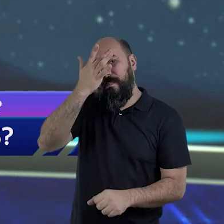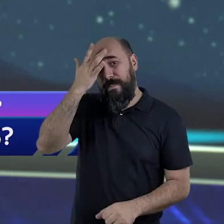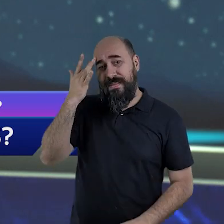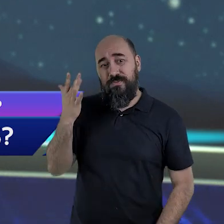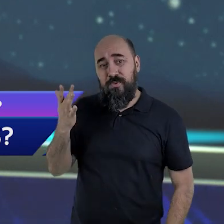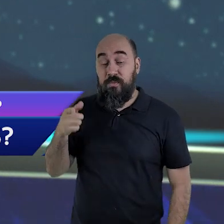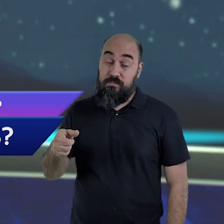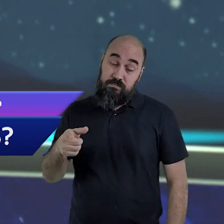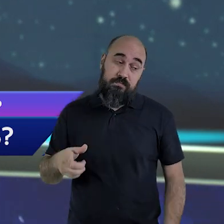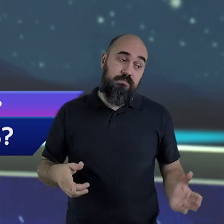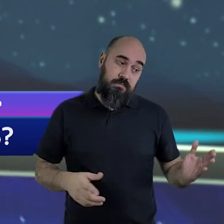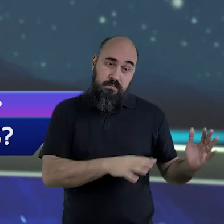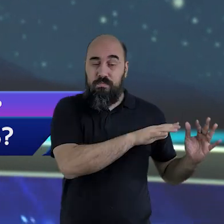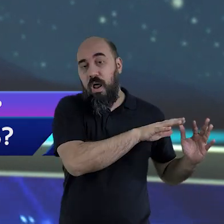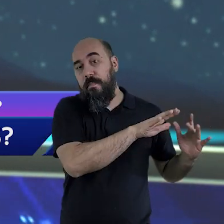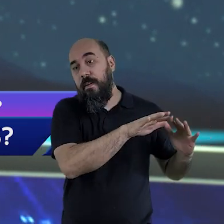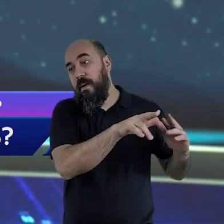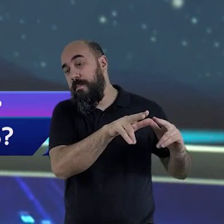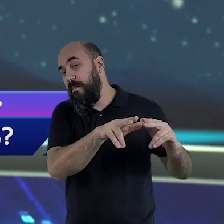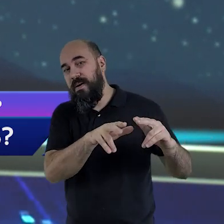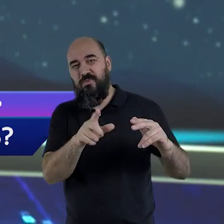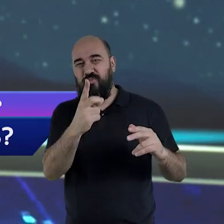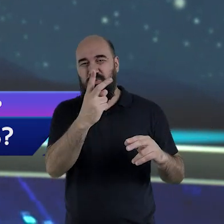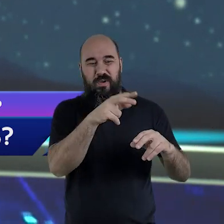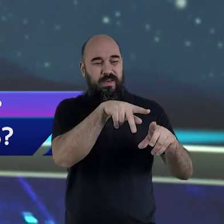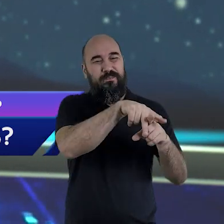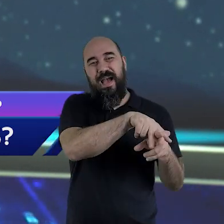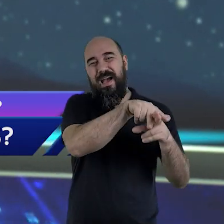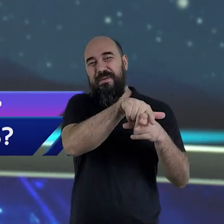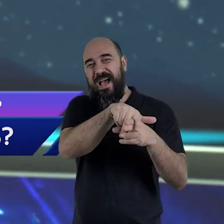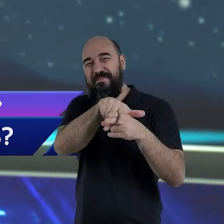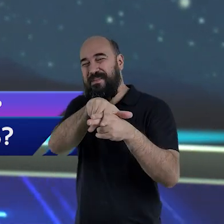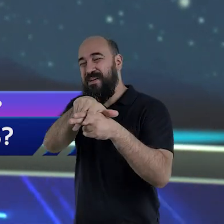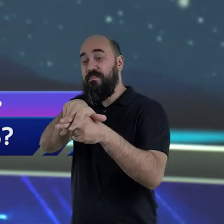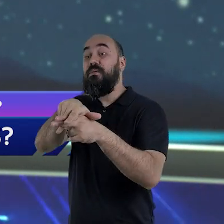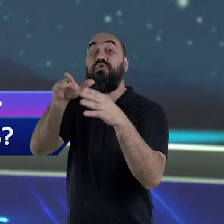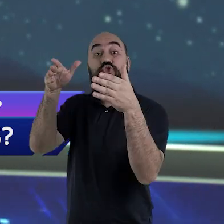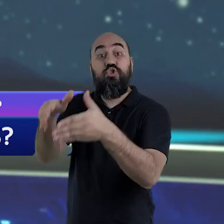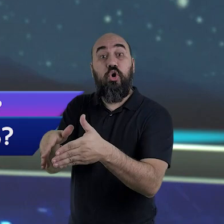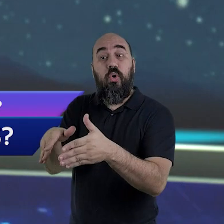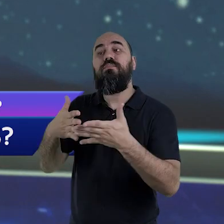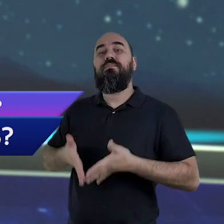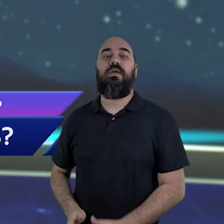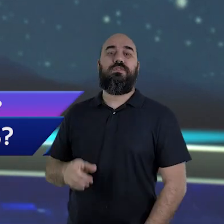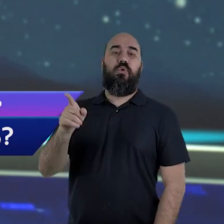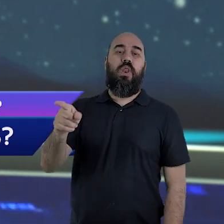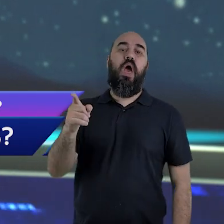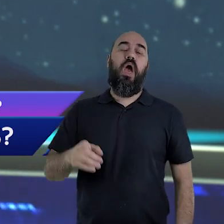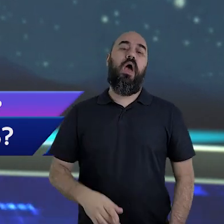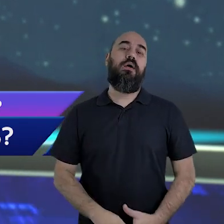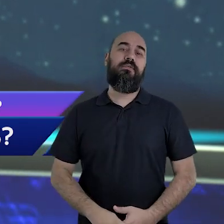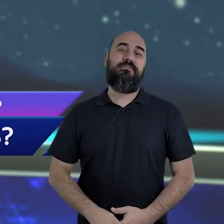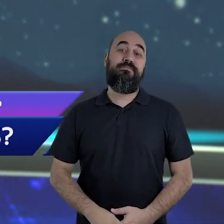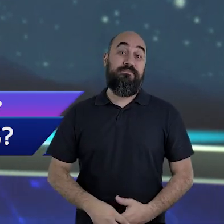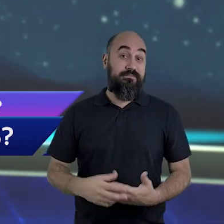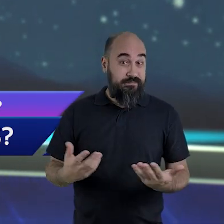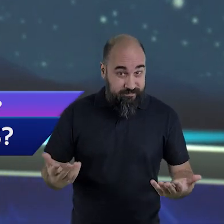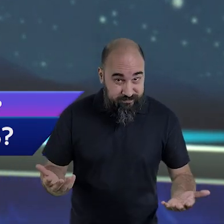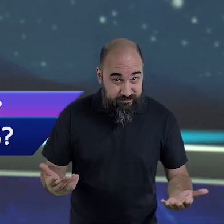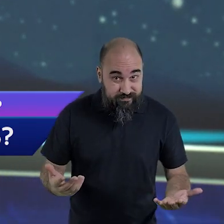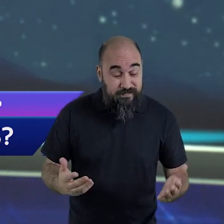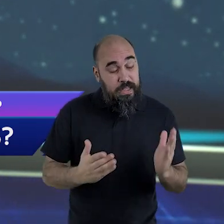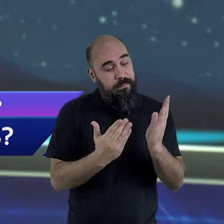exata data do nascimento de Jesus. O cronograma da profecia